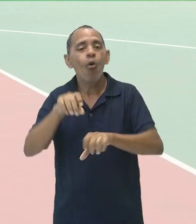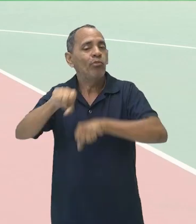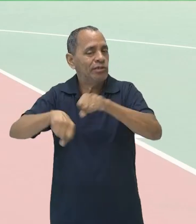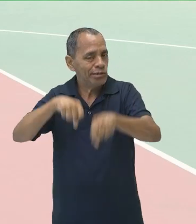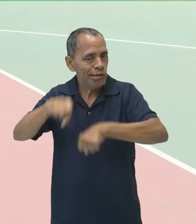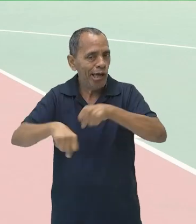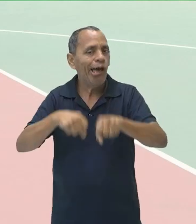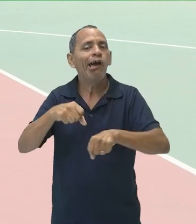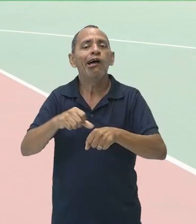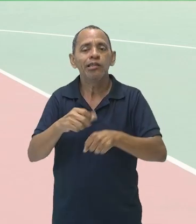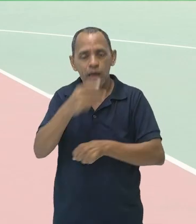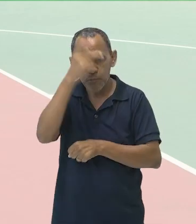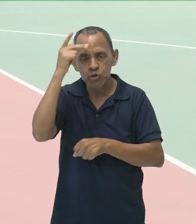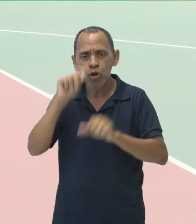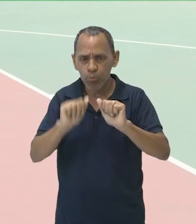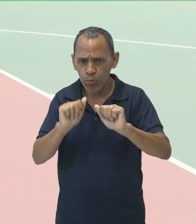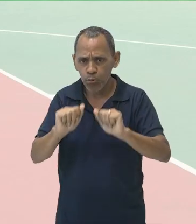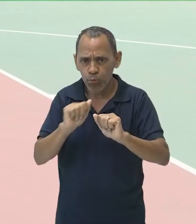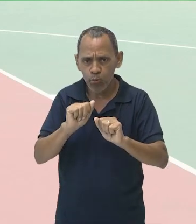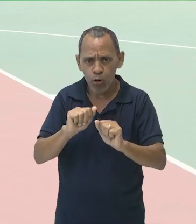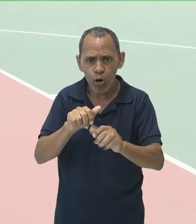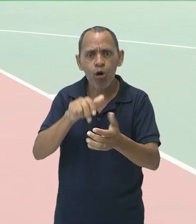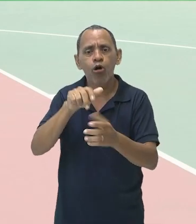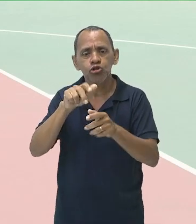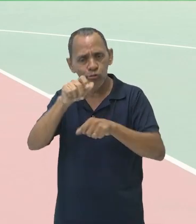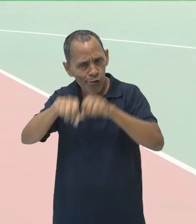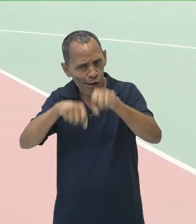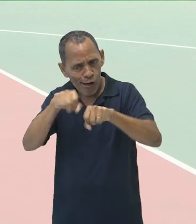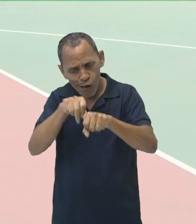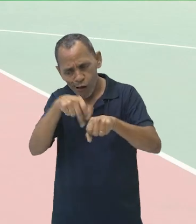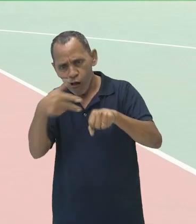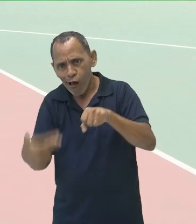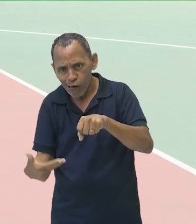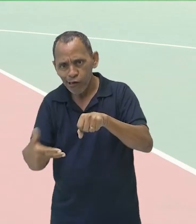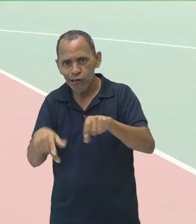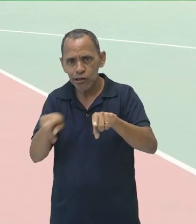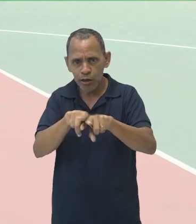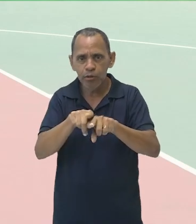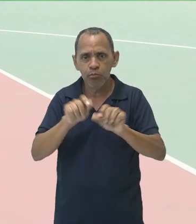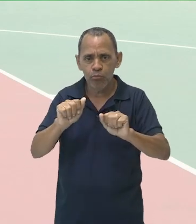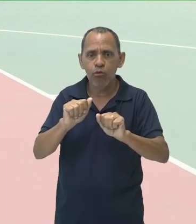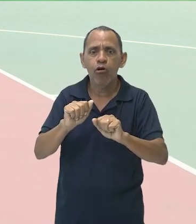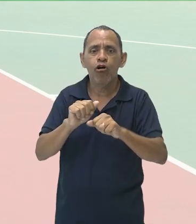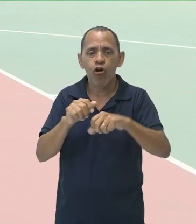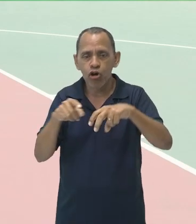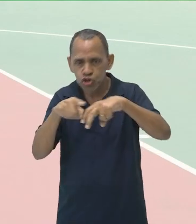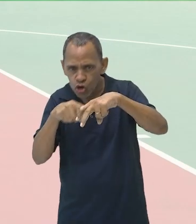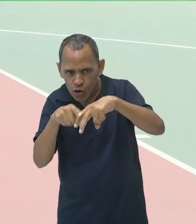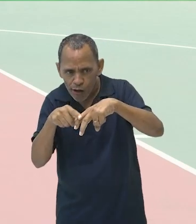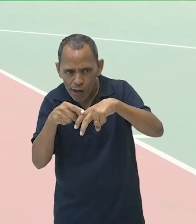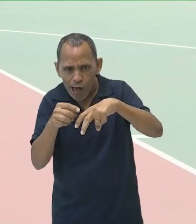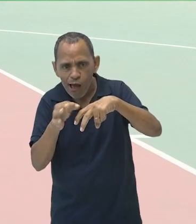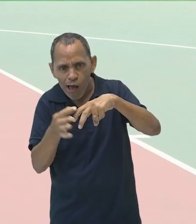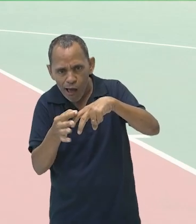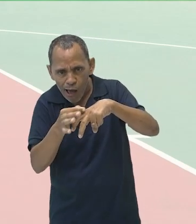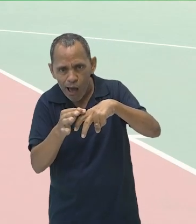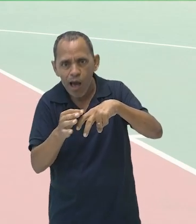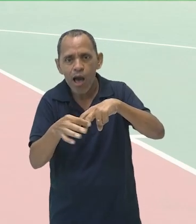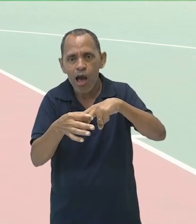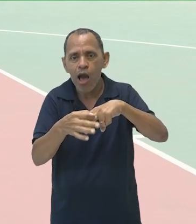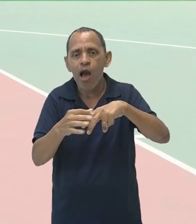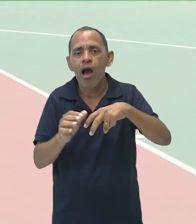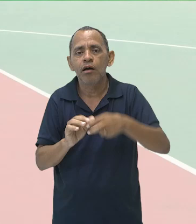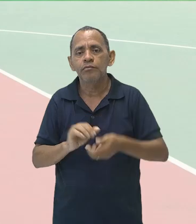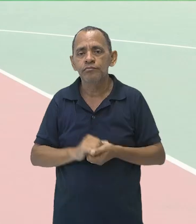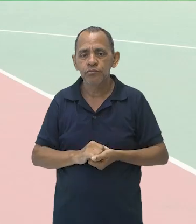pode ralar aí o seu joelho, o seu braço, a sua perna e assim por diante, né? Vamos então agora falar